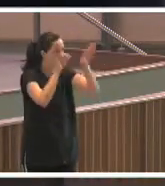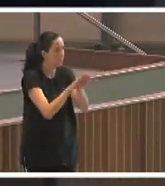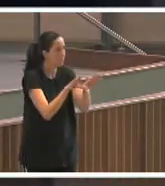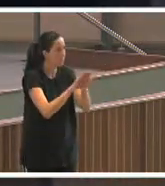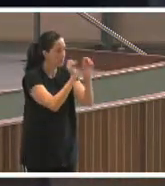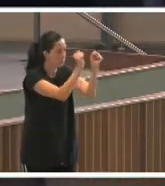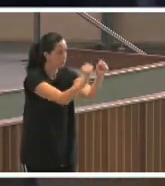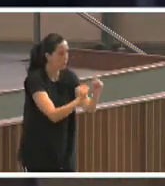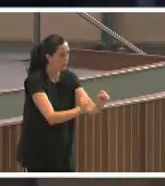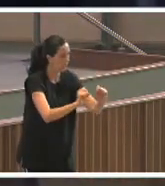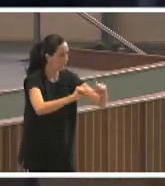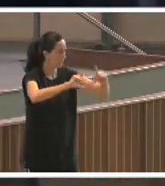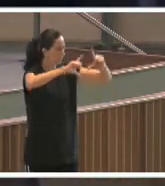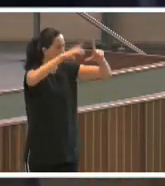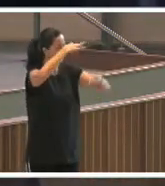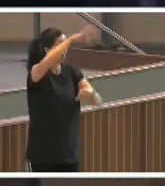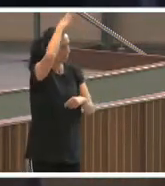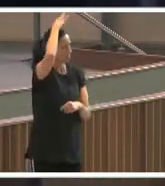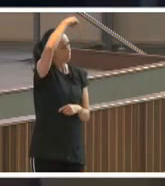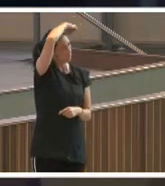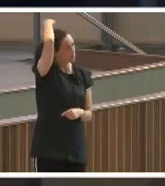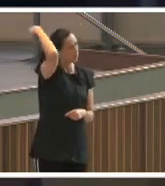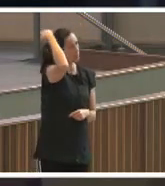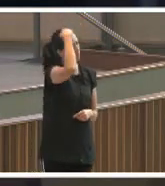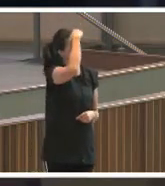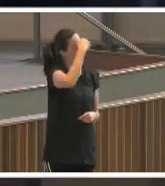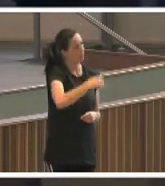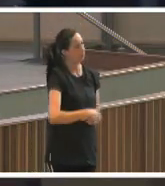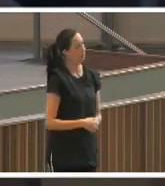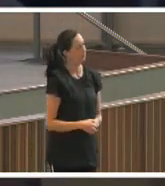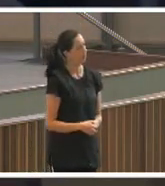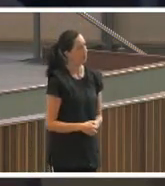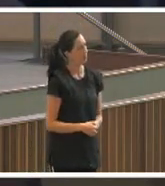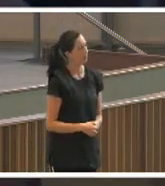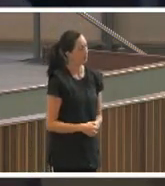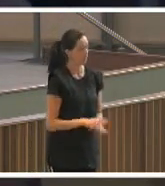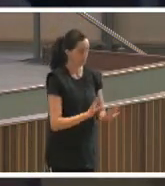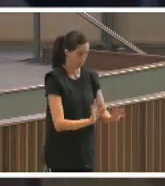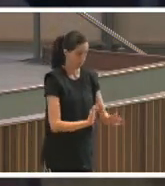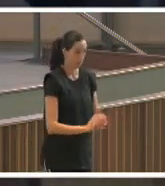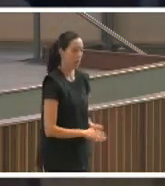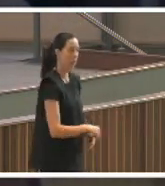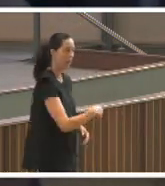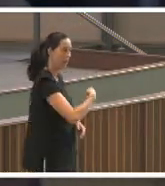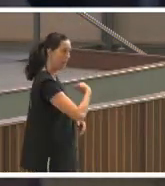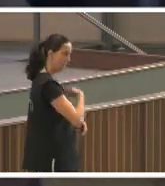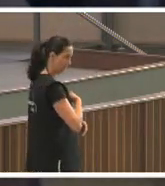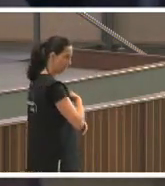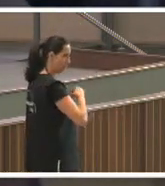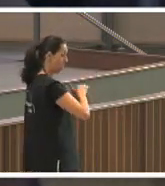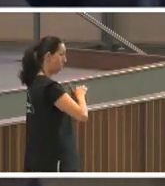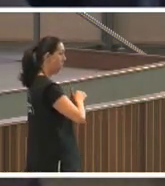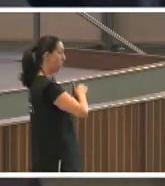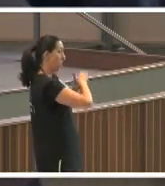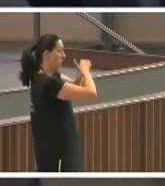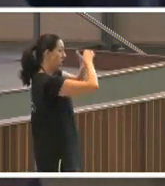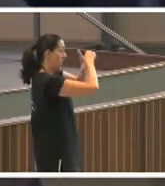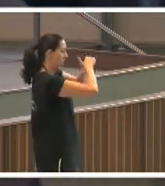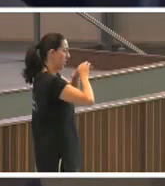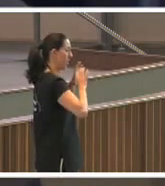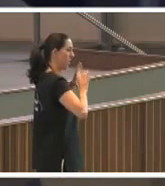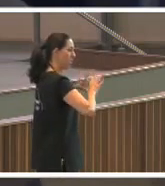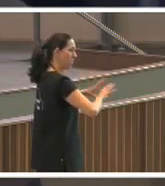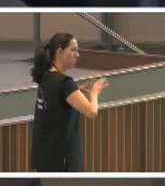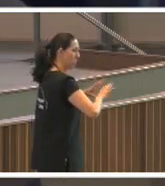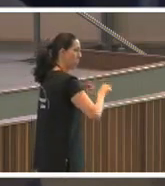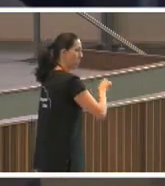alguém, Deus vai colocar alguém com autoridade espiritual sobre a minha vida. E eu vou dizer uma